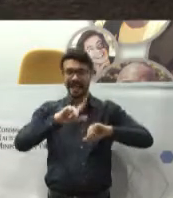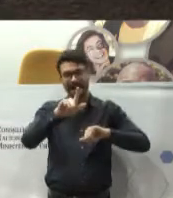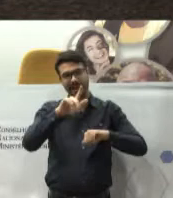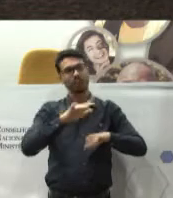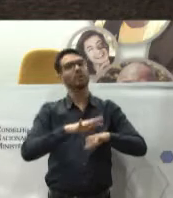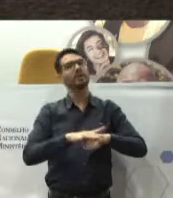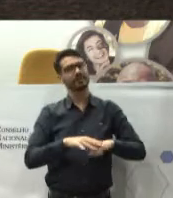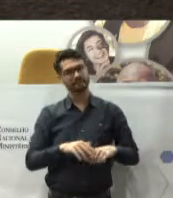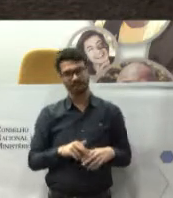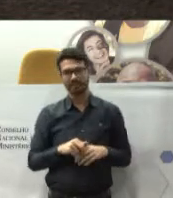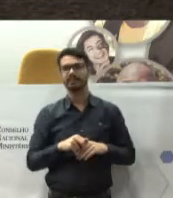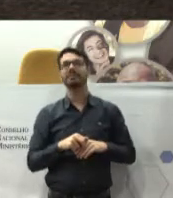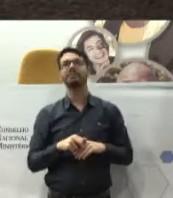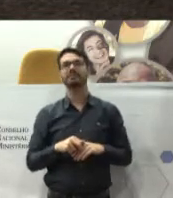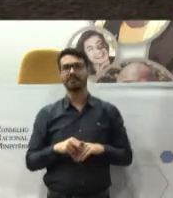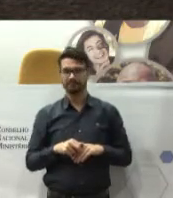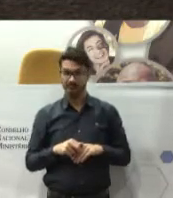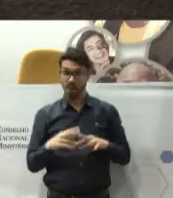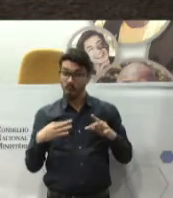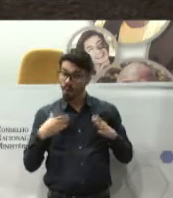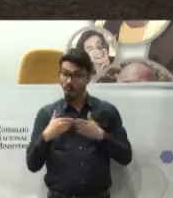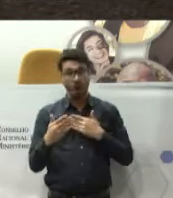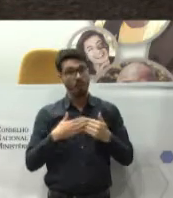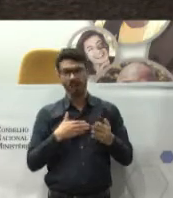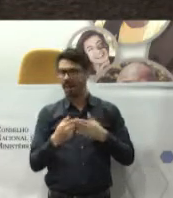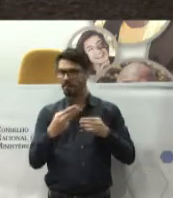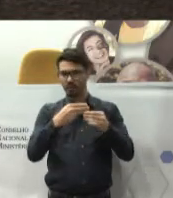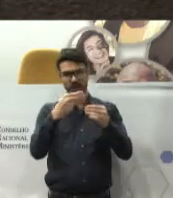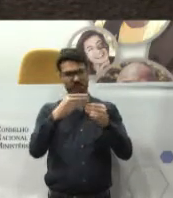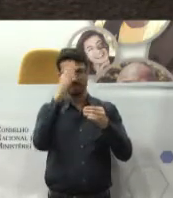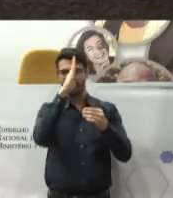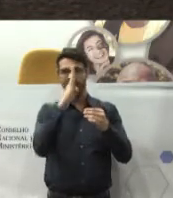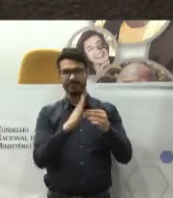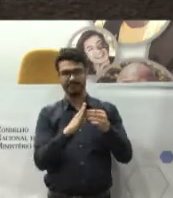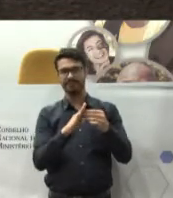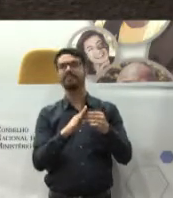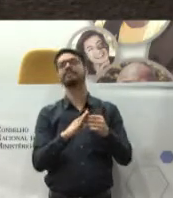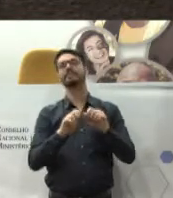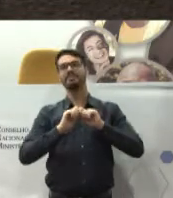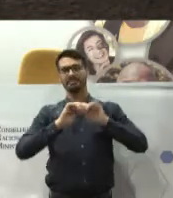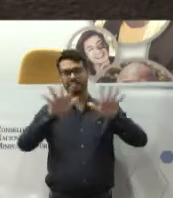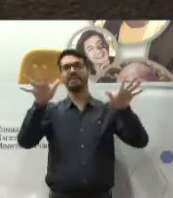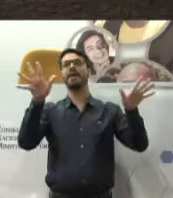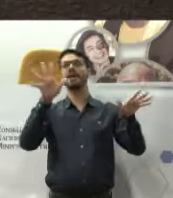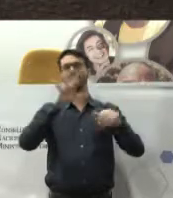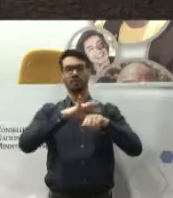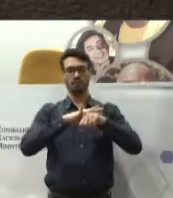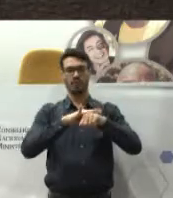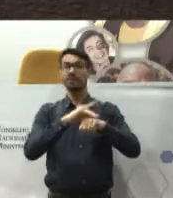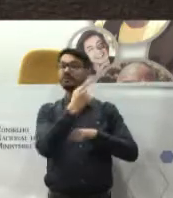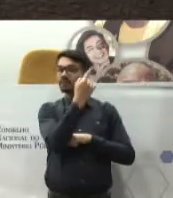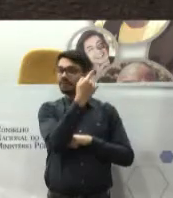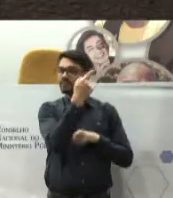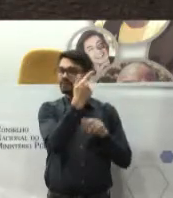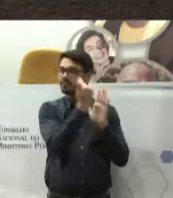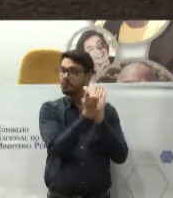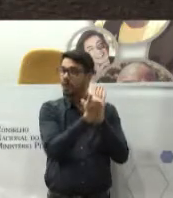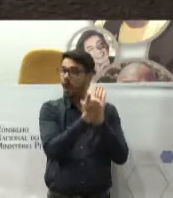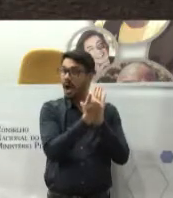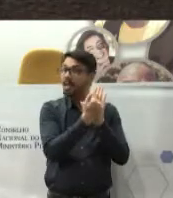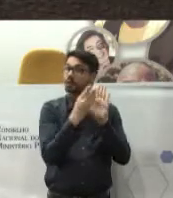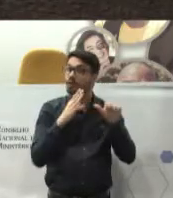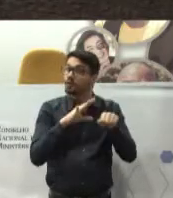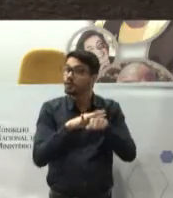doença. Isso tem em qualquer município do Brasil. Isso gera doença. Está classificado como doença, a gente não